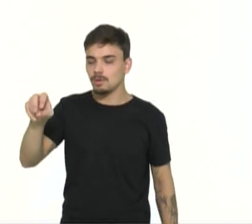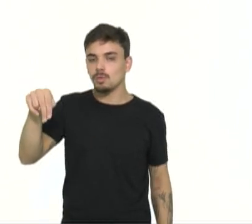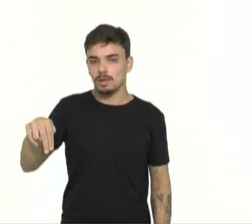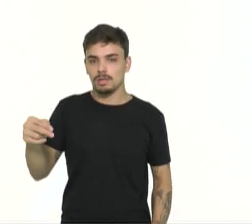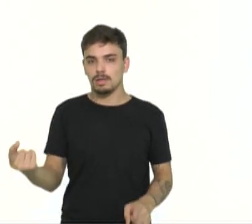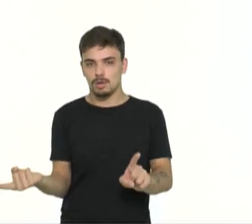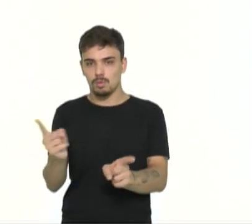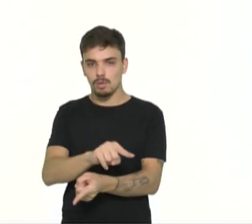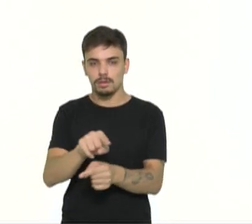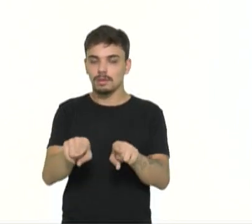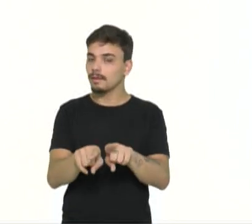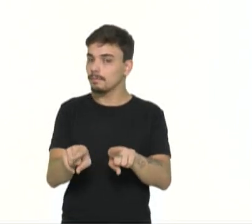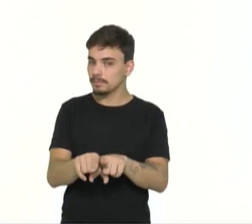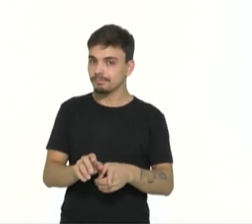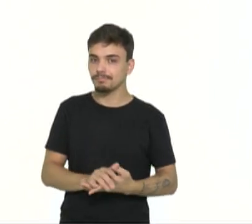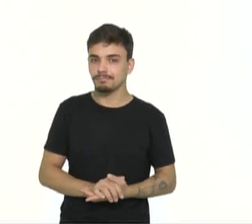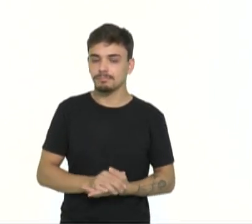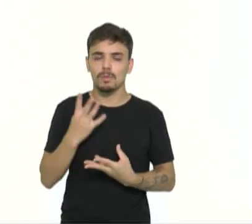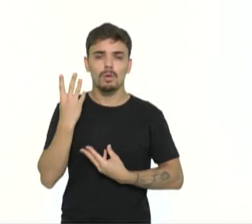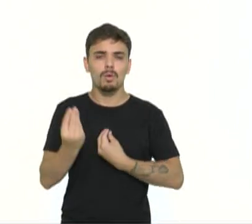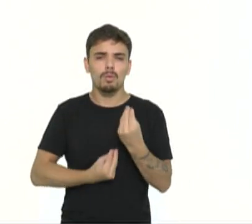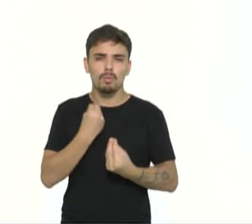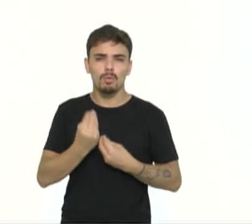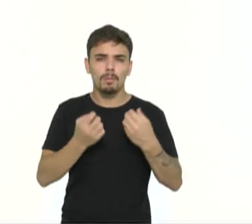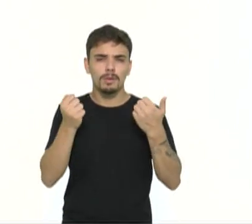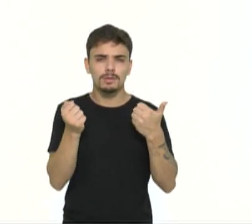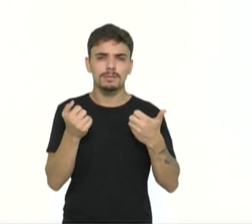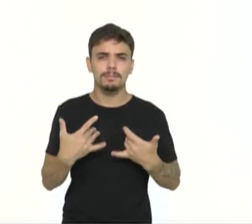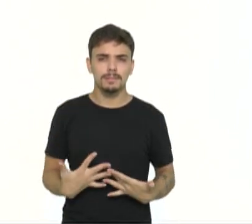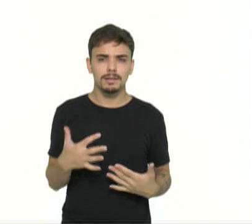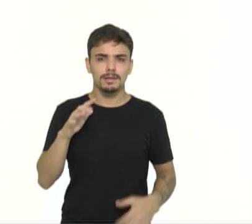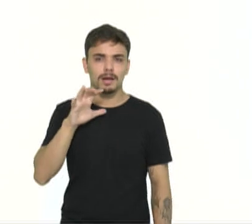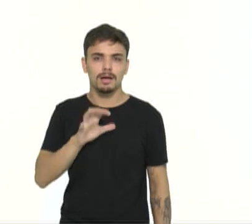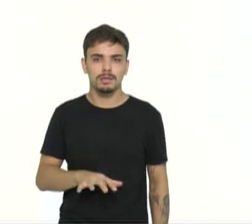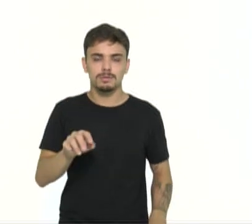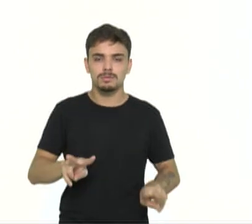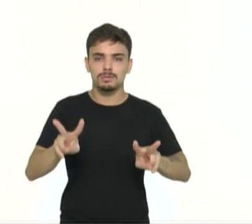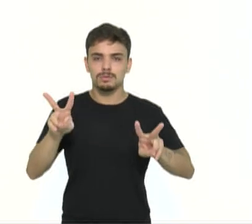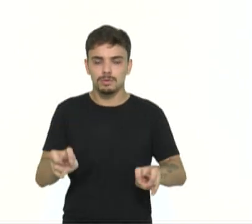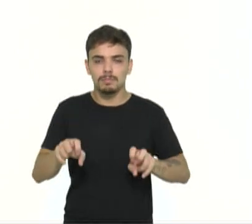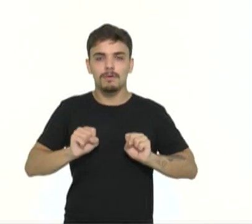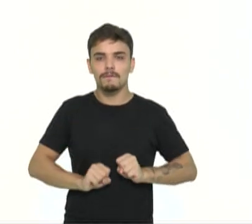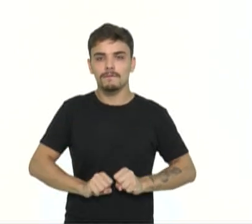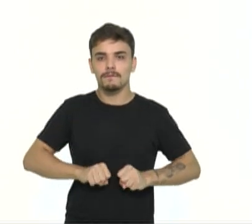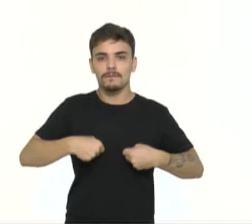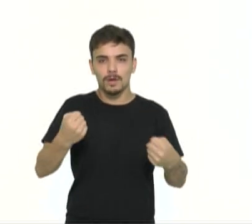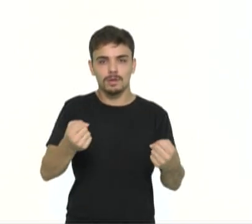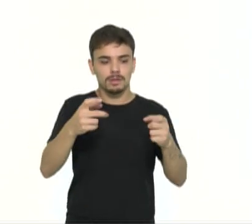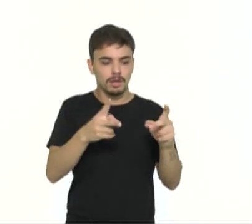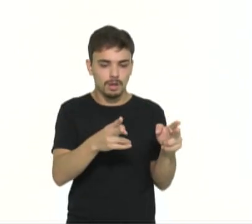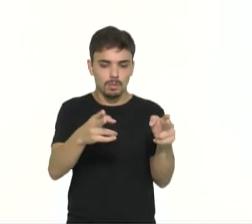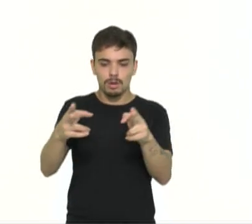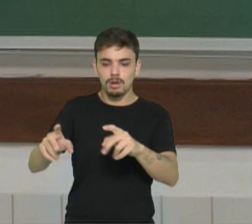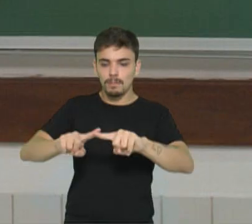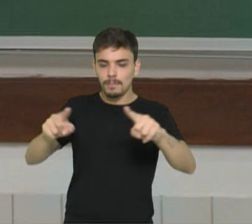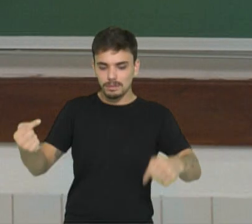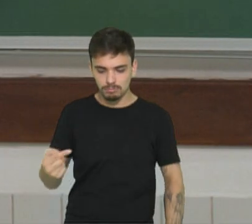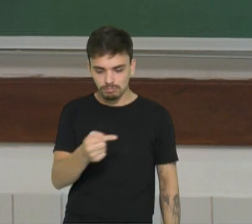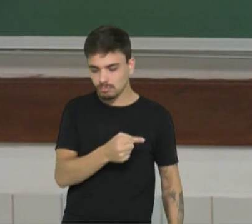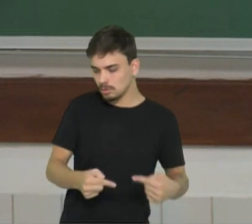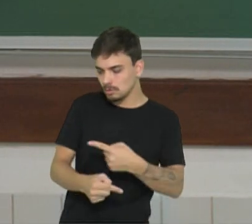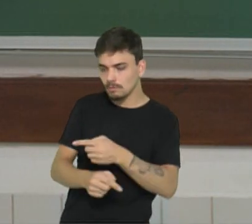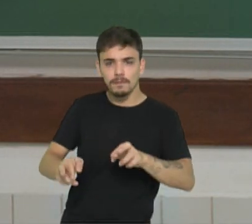ela também. Como que se explica isso? Que as forças cheguem, né, iguais, só que em sentidos